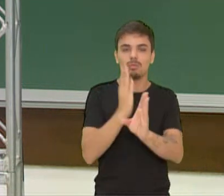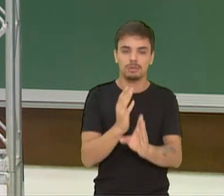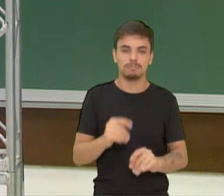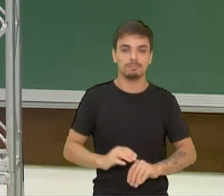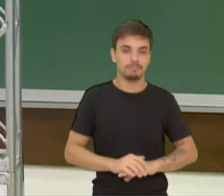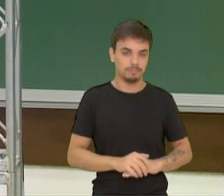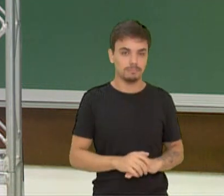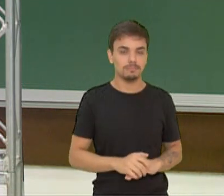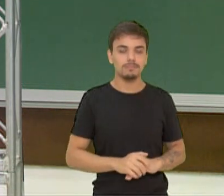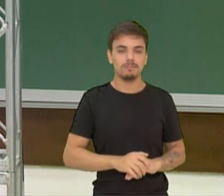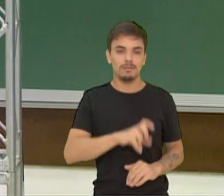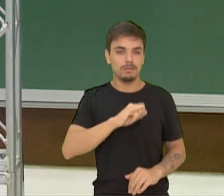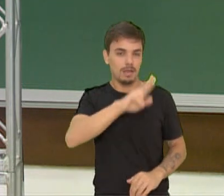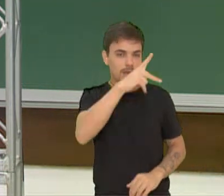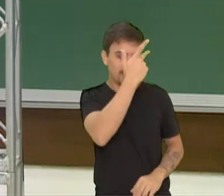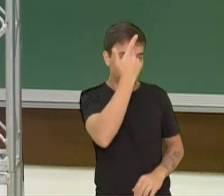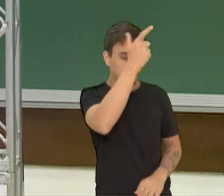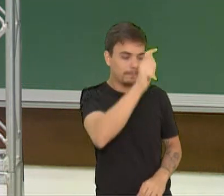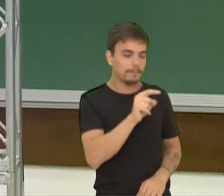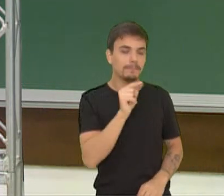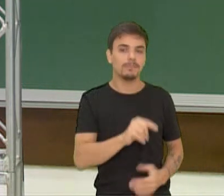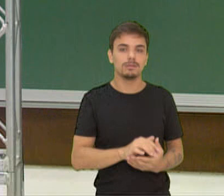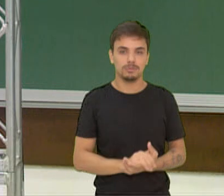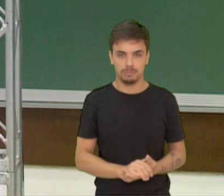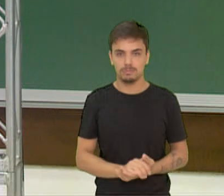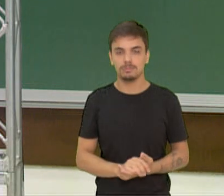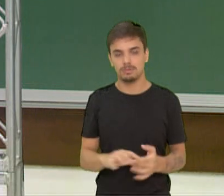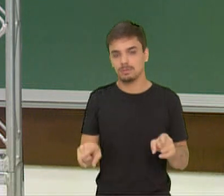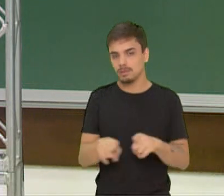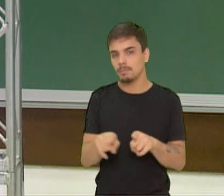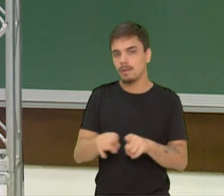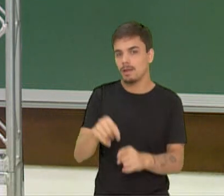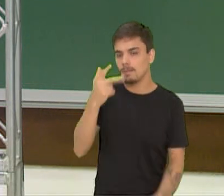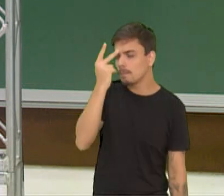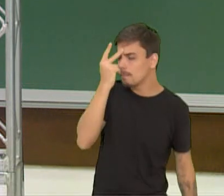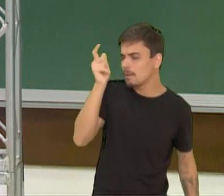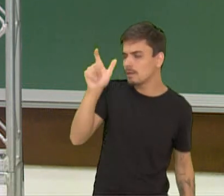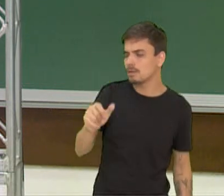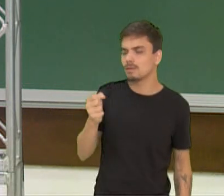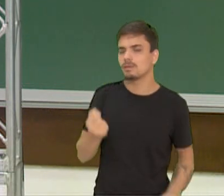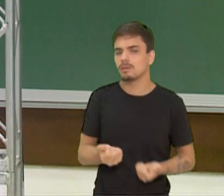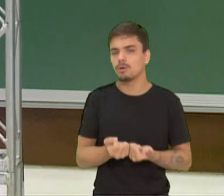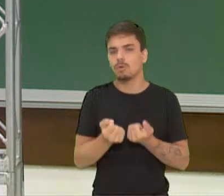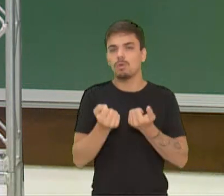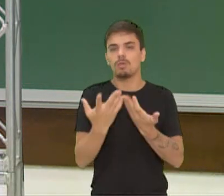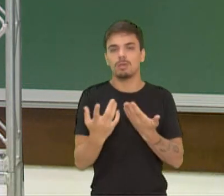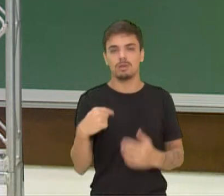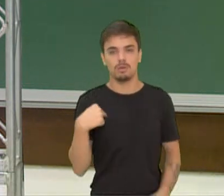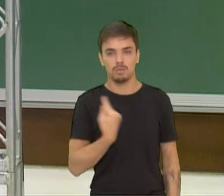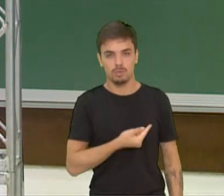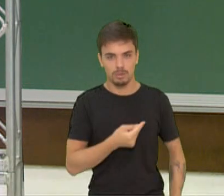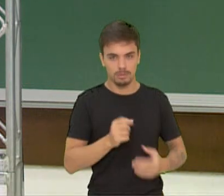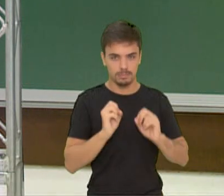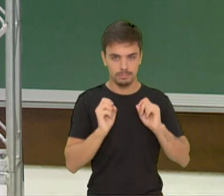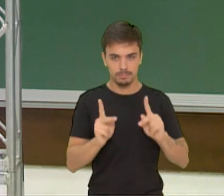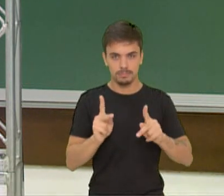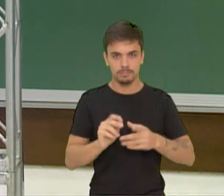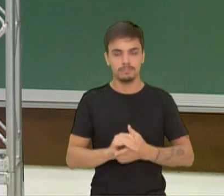que ali é a pessoa, né? É a personagem ali falando com a gente mesmo ali, ok?